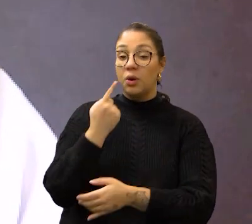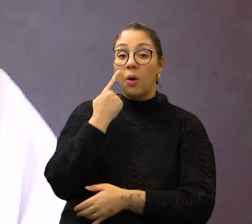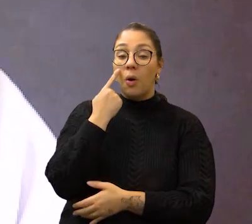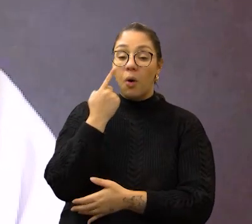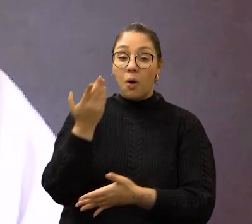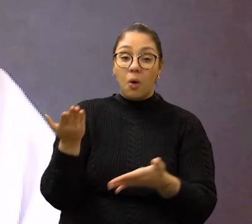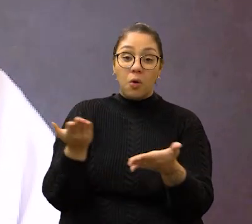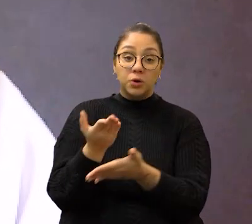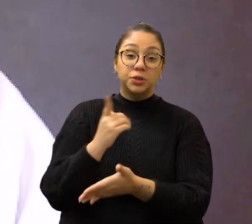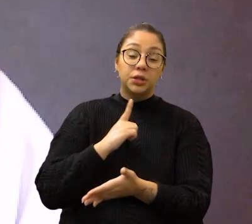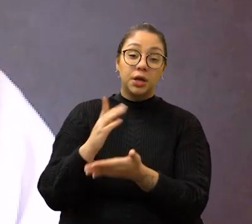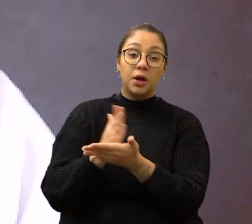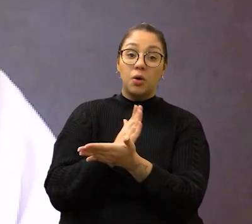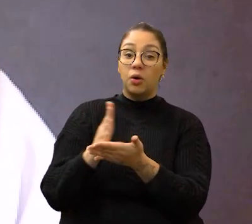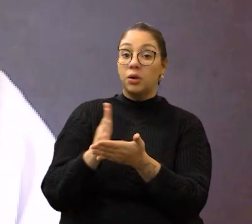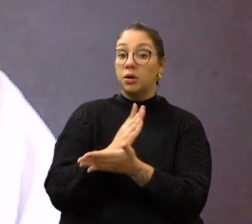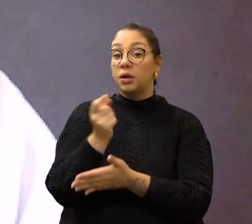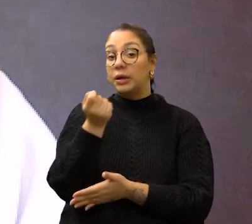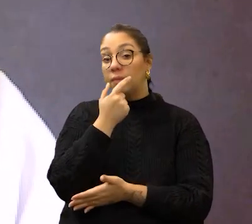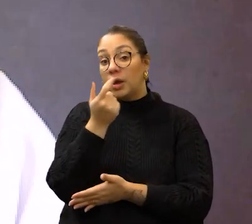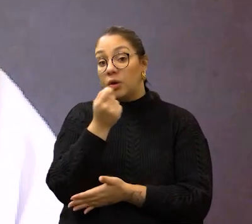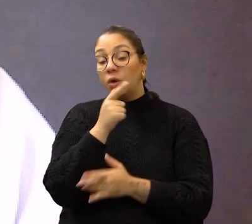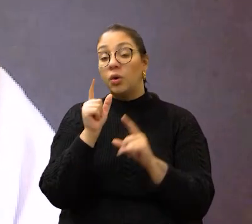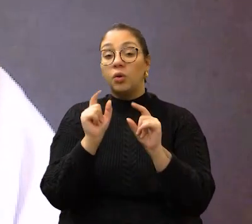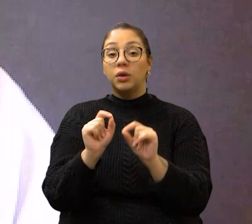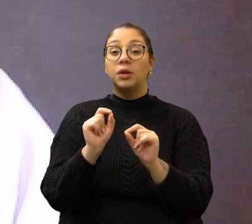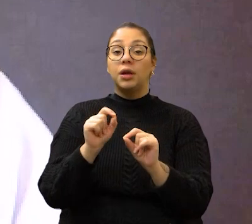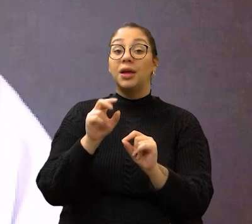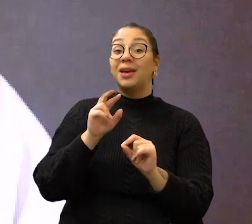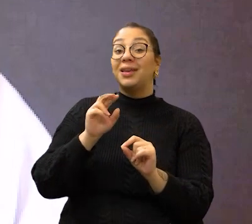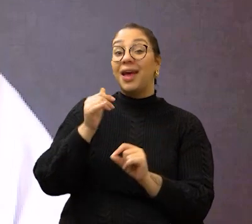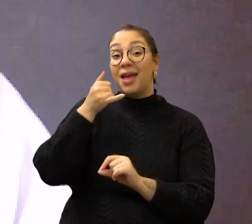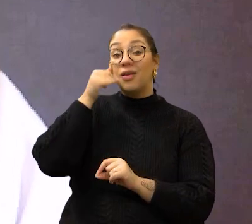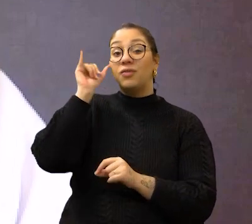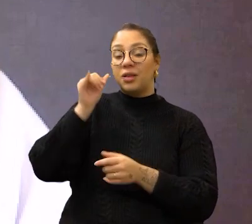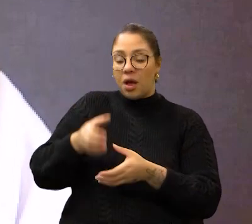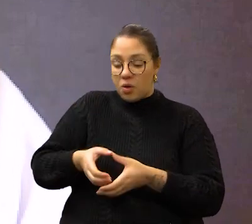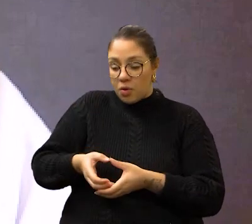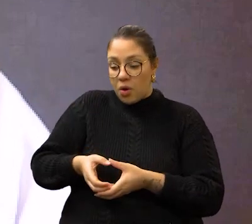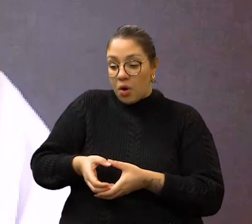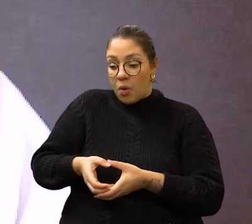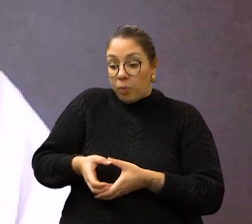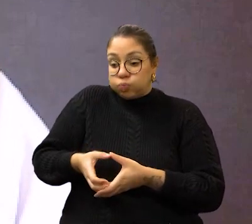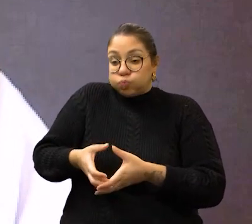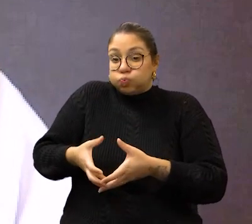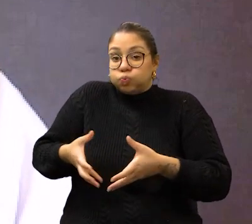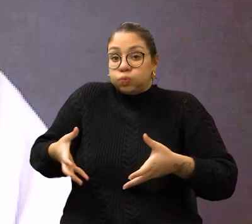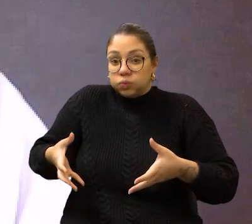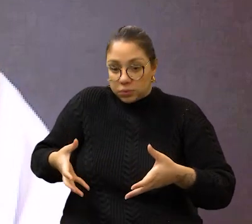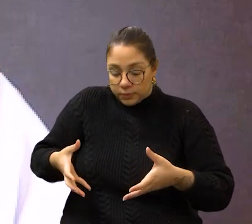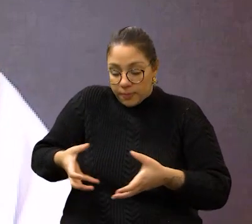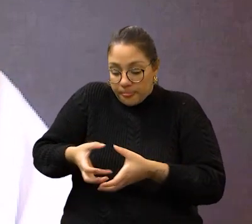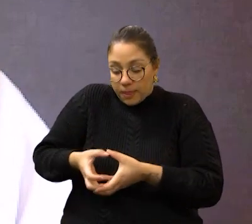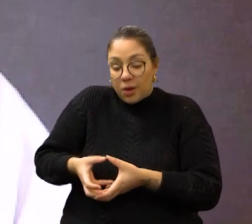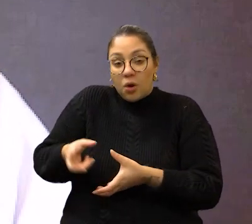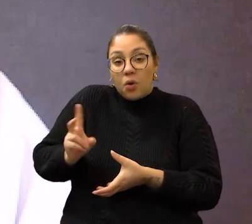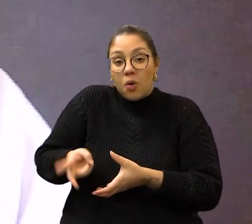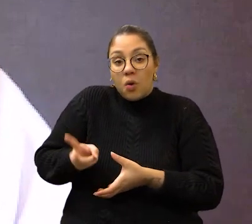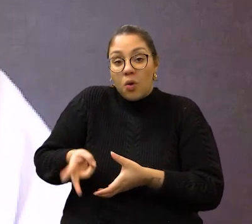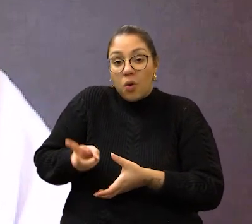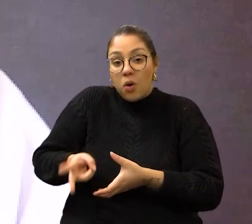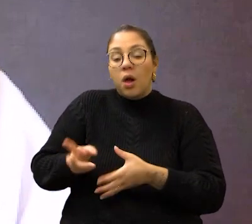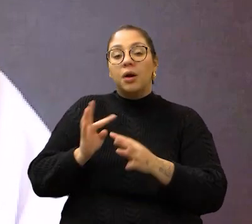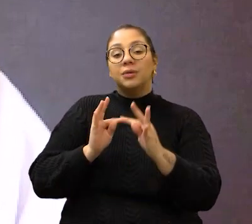gente tem hoje são alguns remédios que têm uma tendência a não deixar o mioma crescer mais. Infelizmente, quando a gente fala de tratamento para